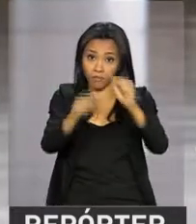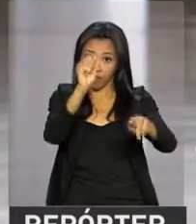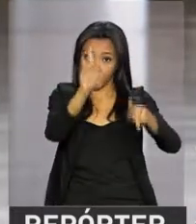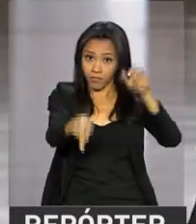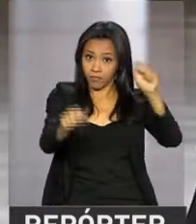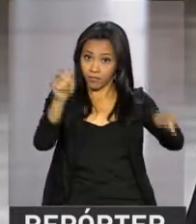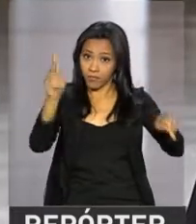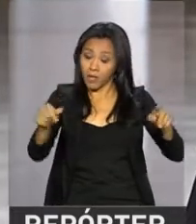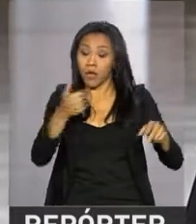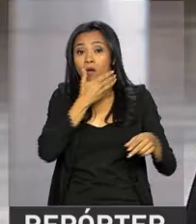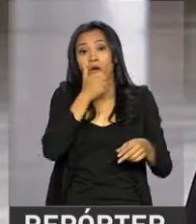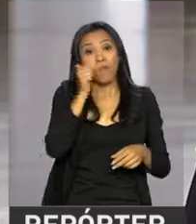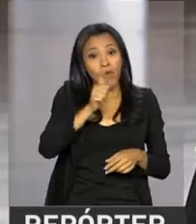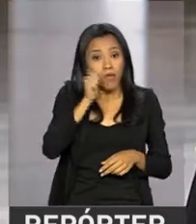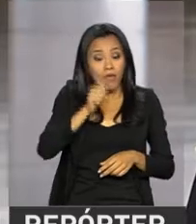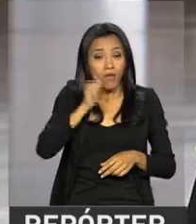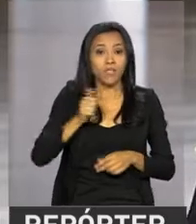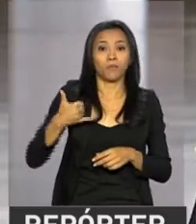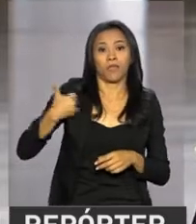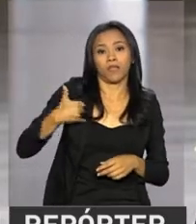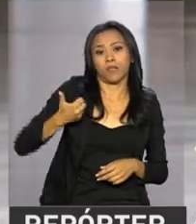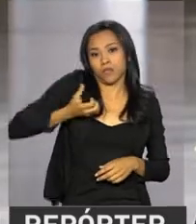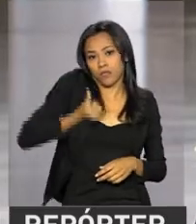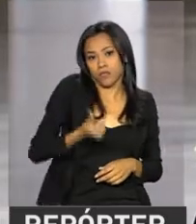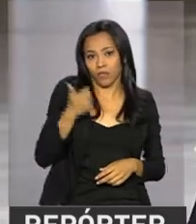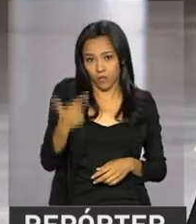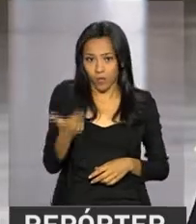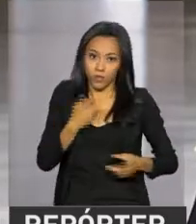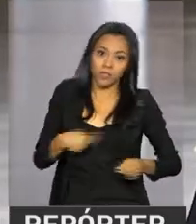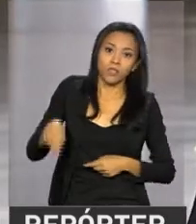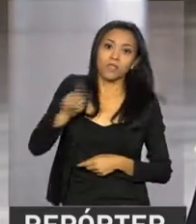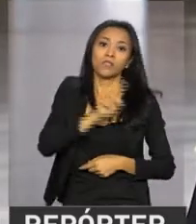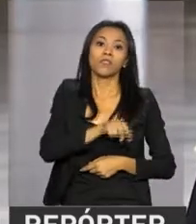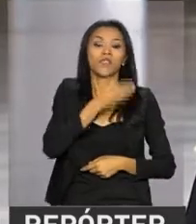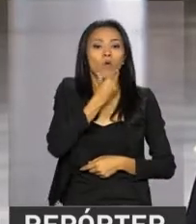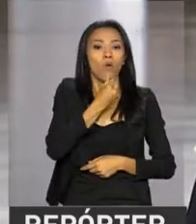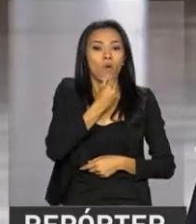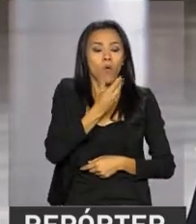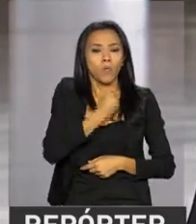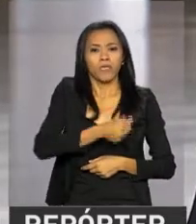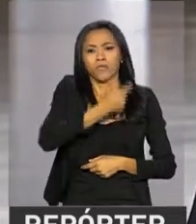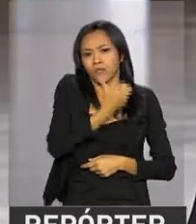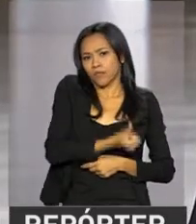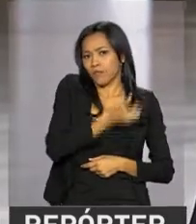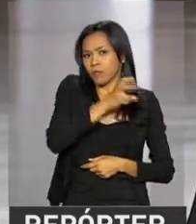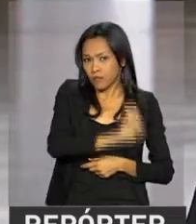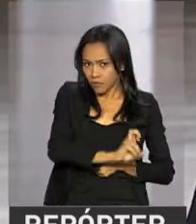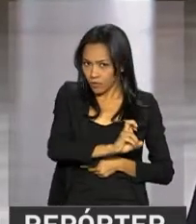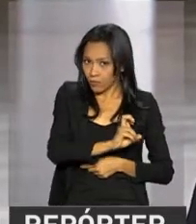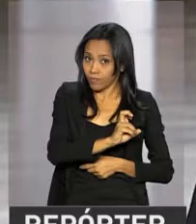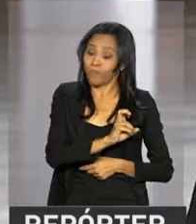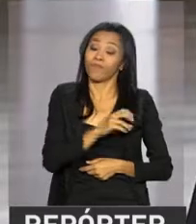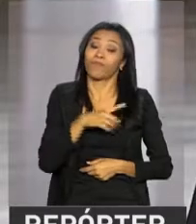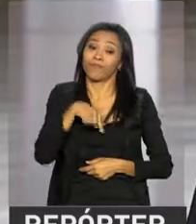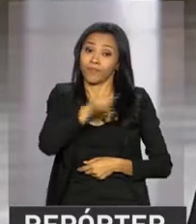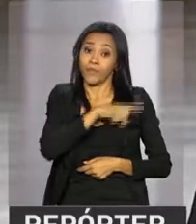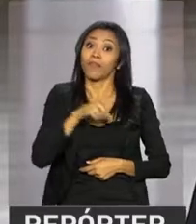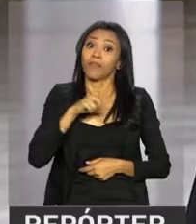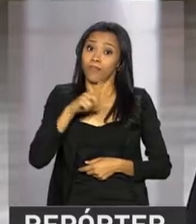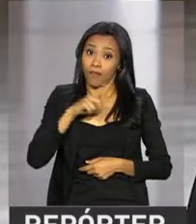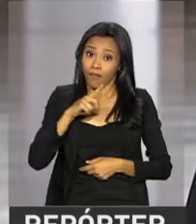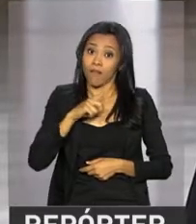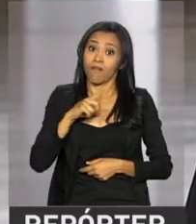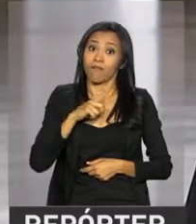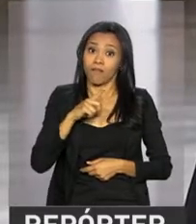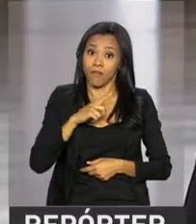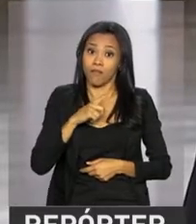seja mulheres a partir de 62 anos e homens a partir de 65 anos e que ainda tenham saldos